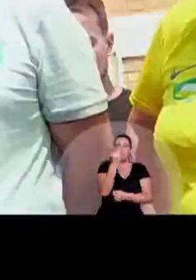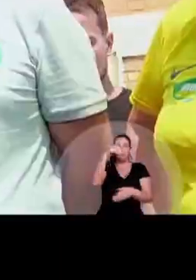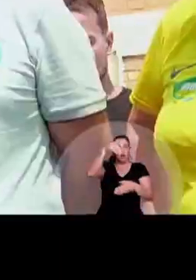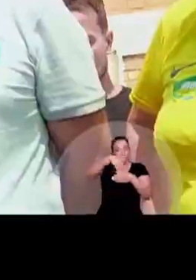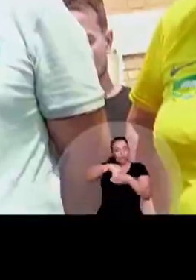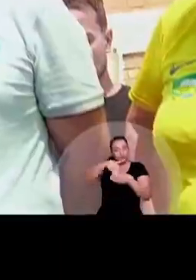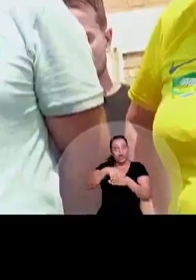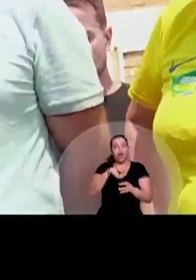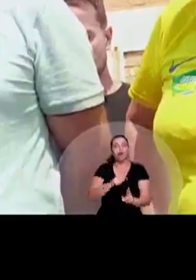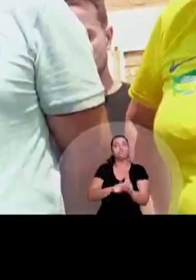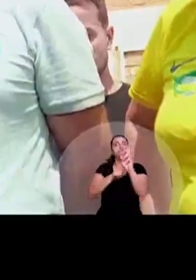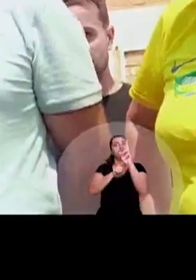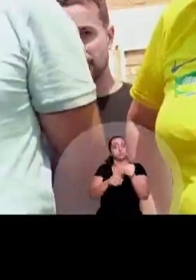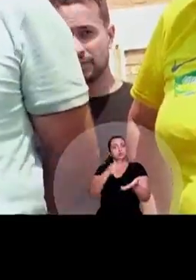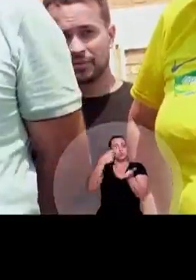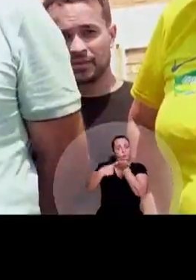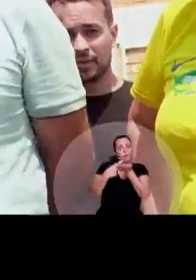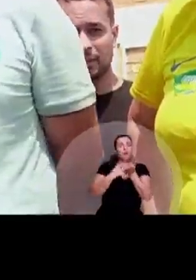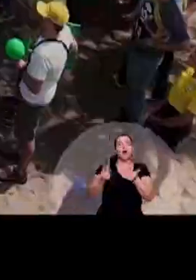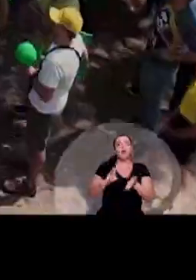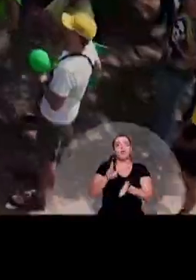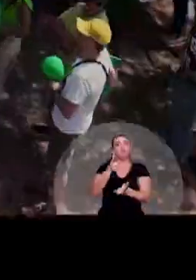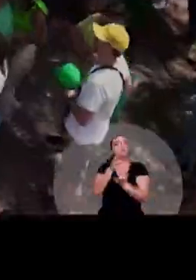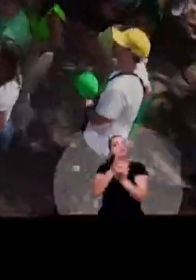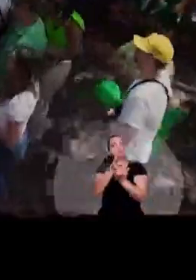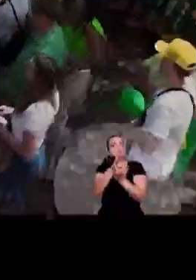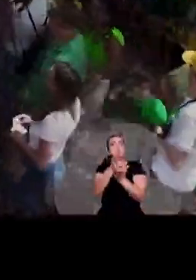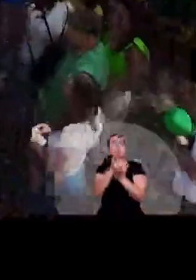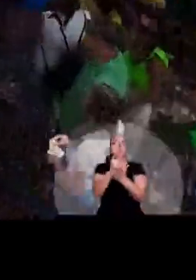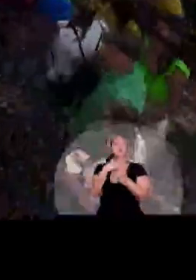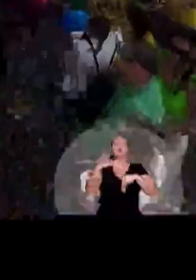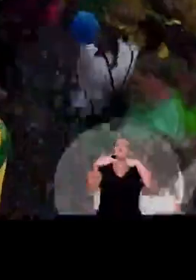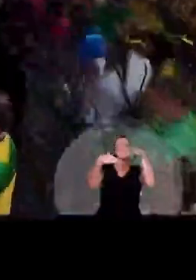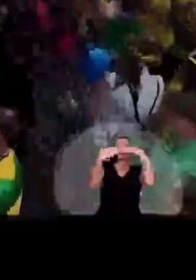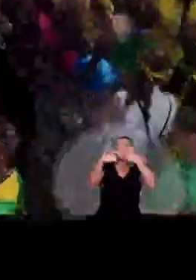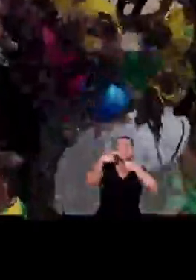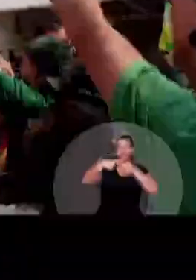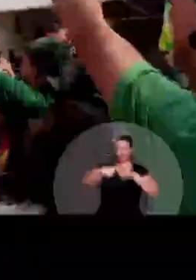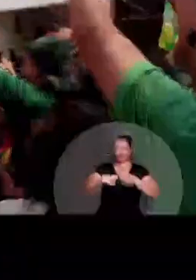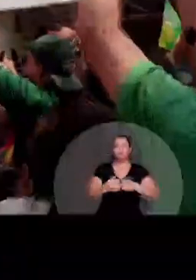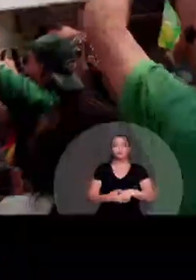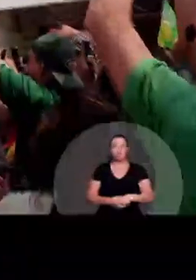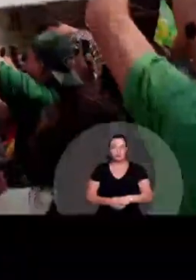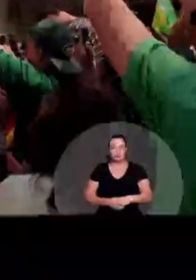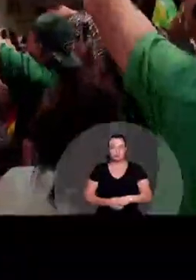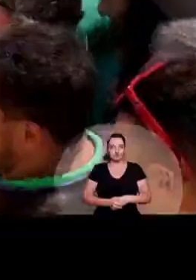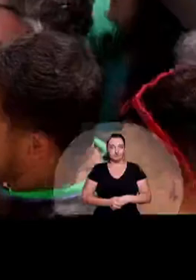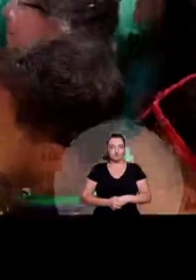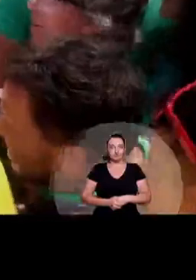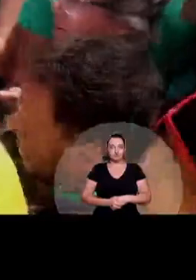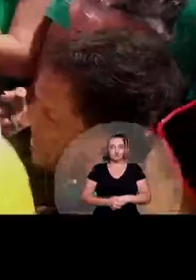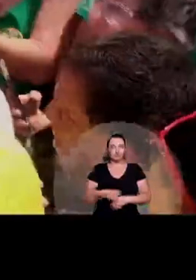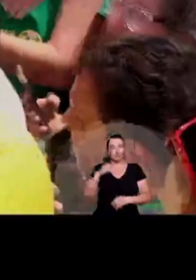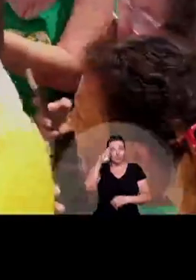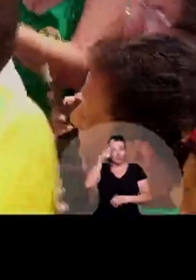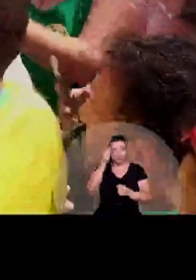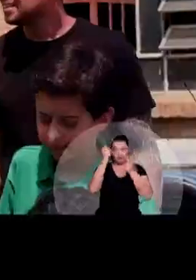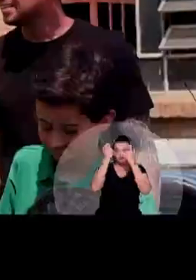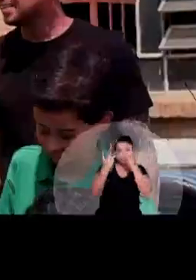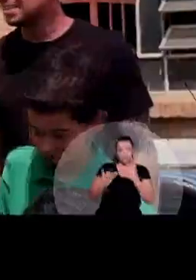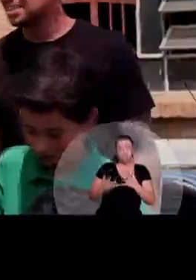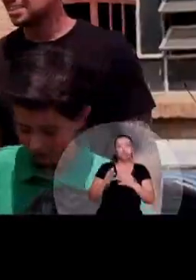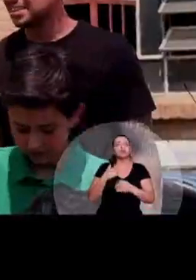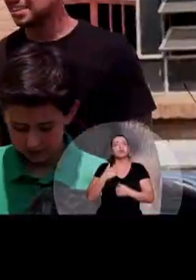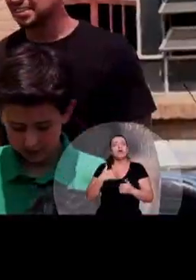eleger líderes comprometidos com os valores conservadores e o desenvolvimento da cidade. Se um negro está apoiando o